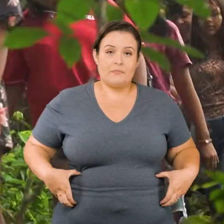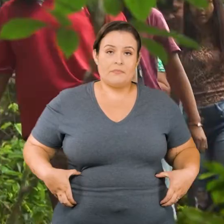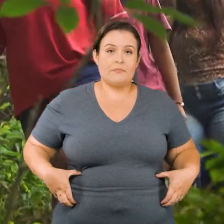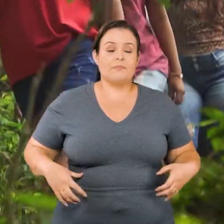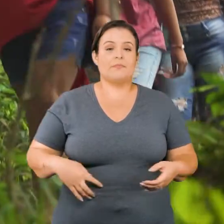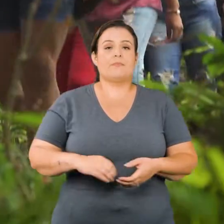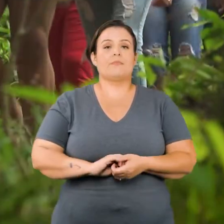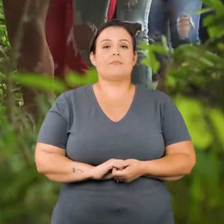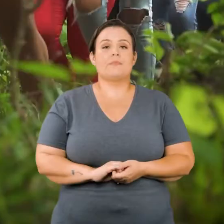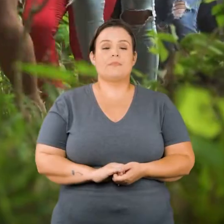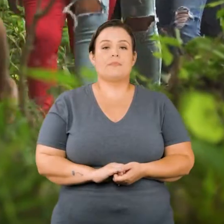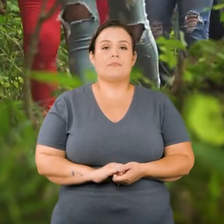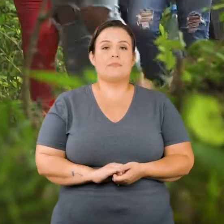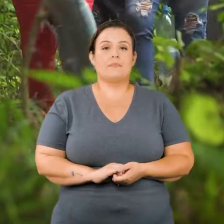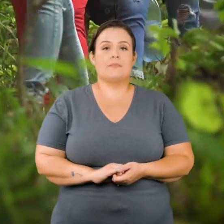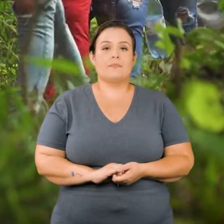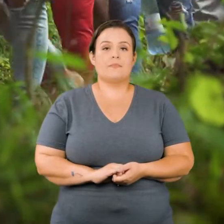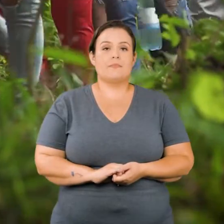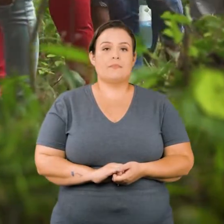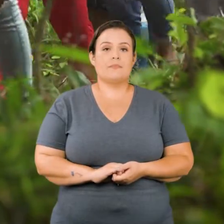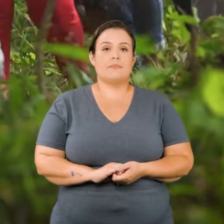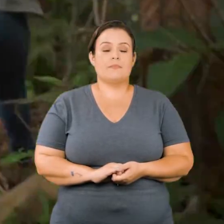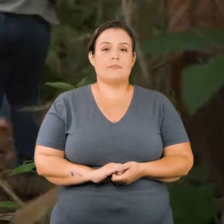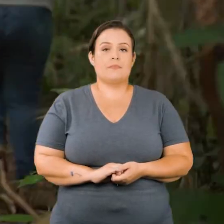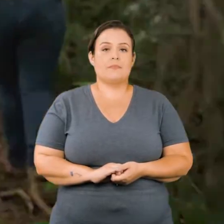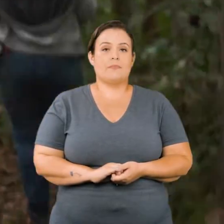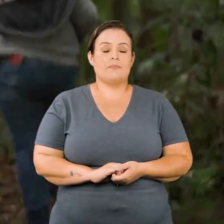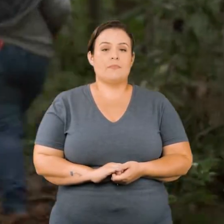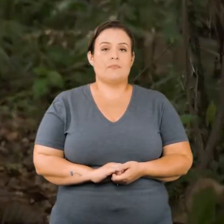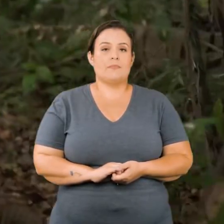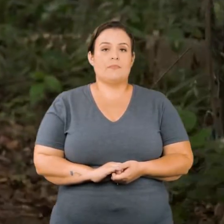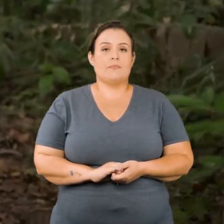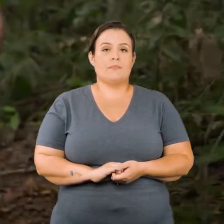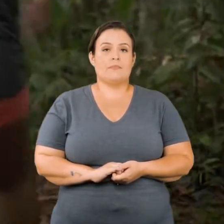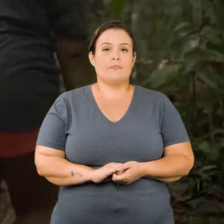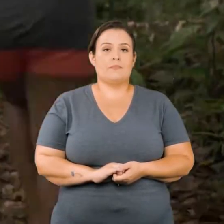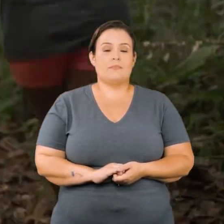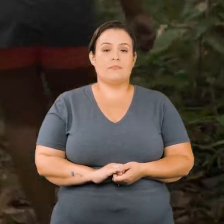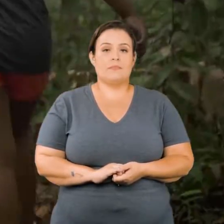né? Os jovens caminham no meio da mata fechada e com grandes árvores de copas volumosas.